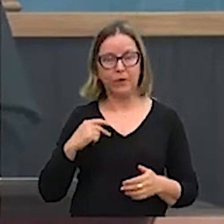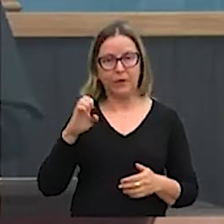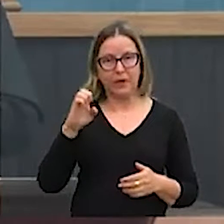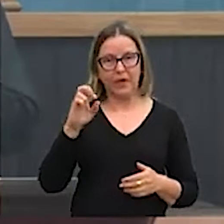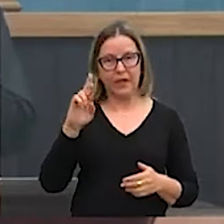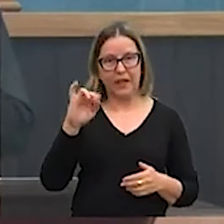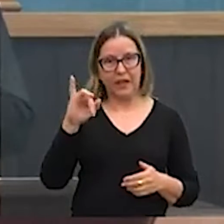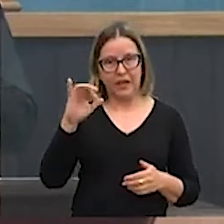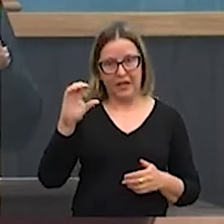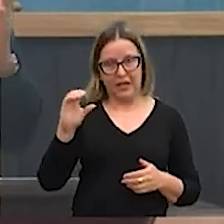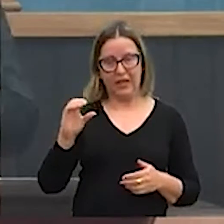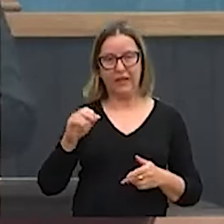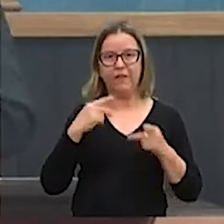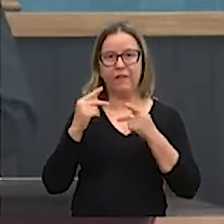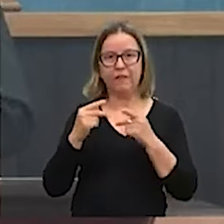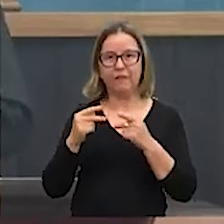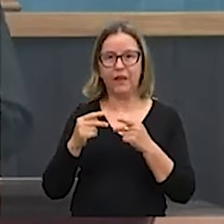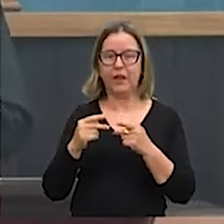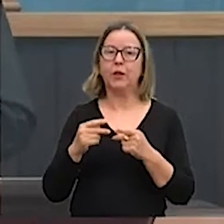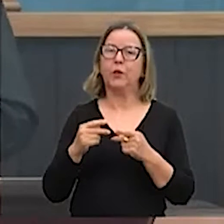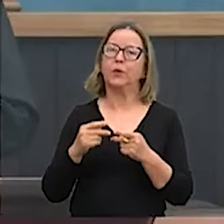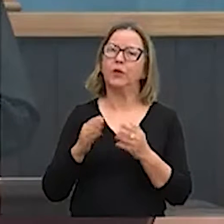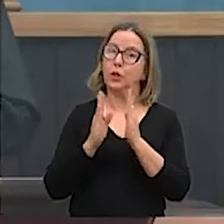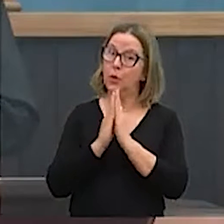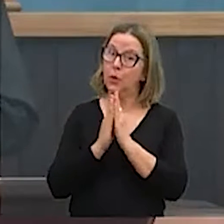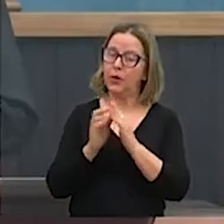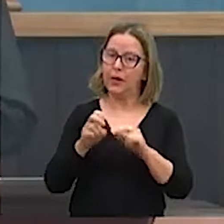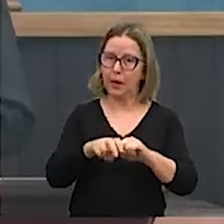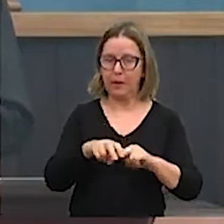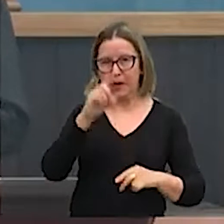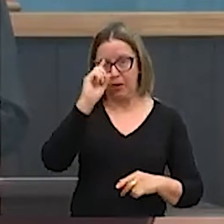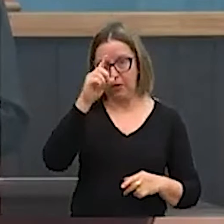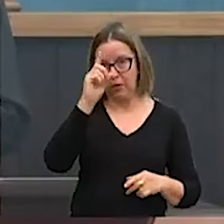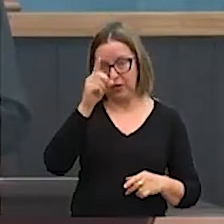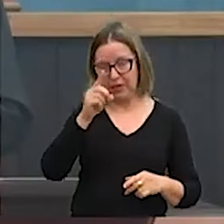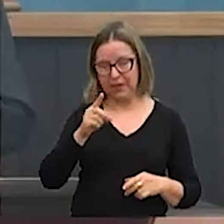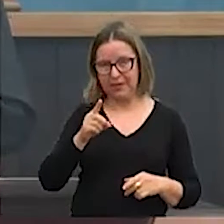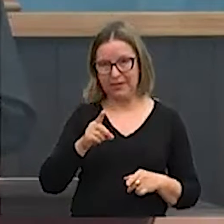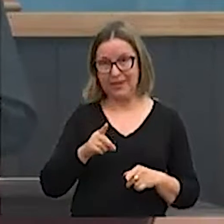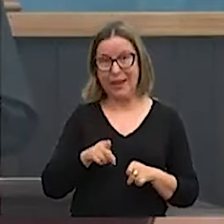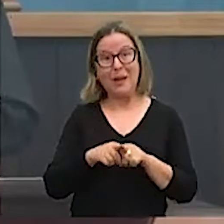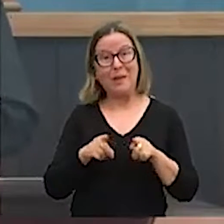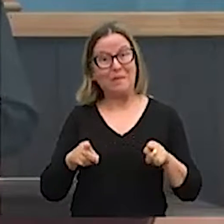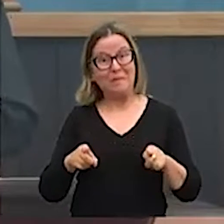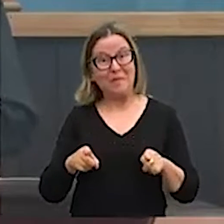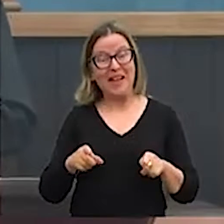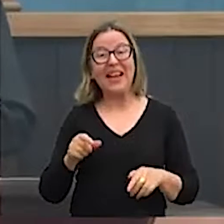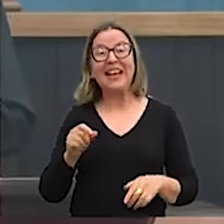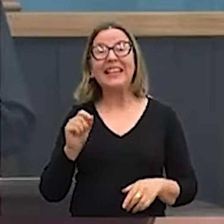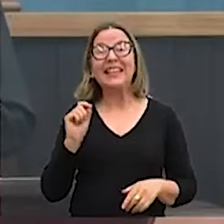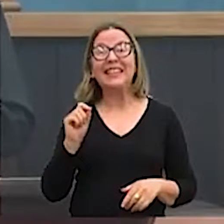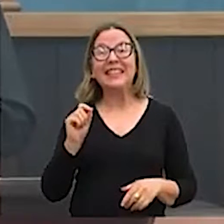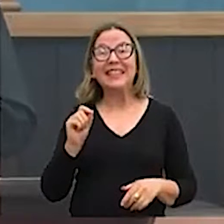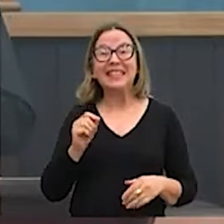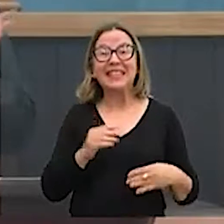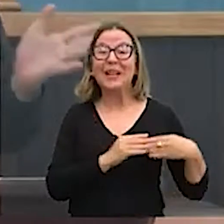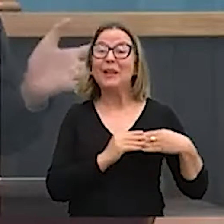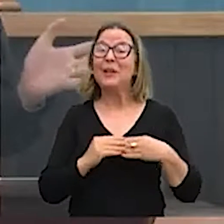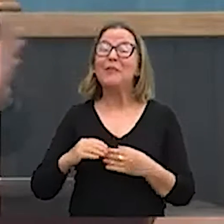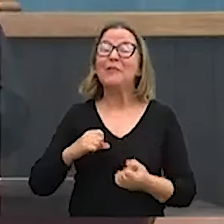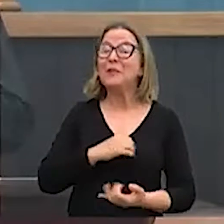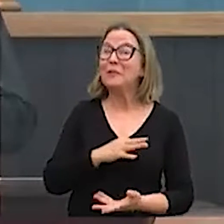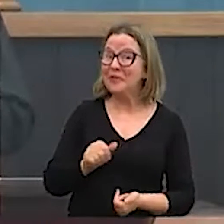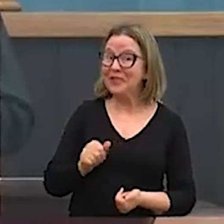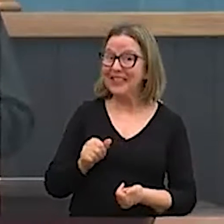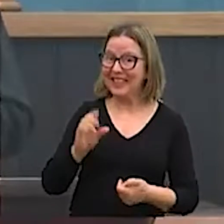sobre intercessão pelas autoridades. Quem governa o mundo é Deus, ainda que muita gente pense que